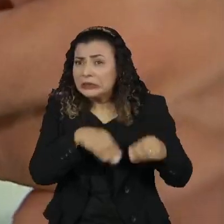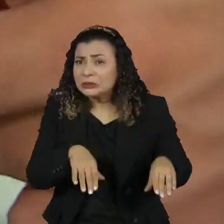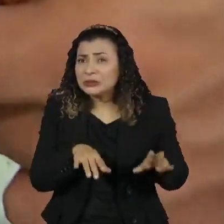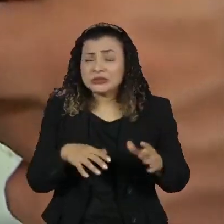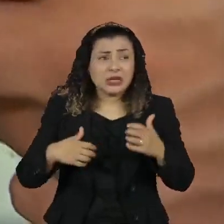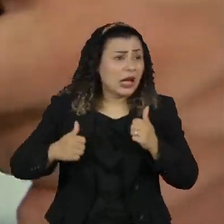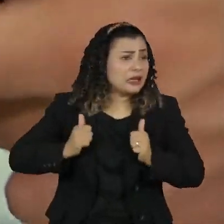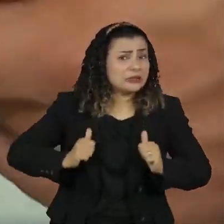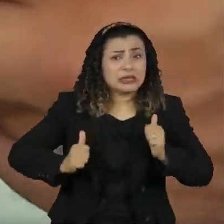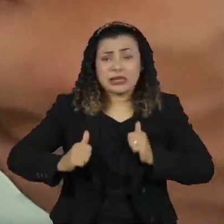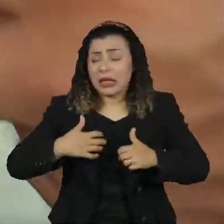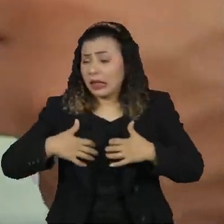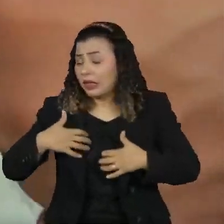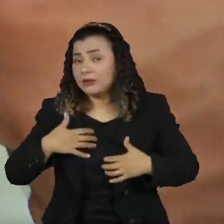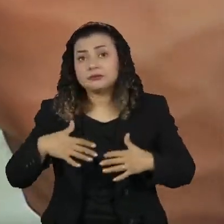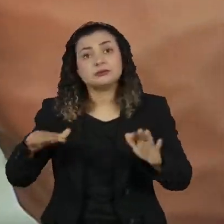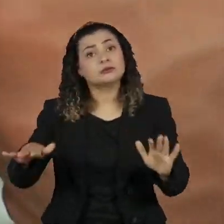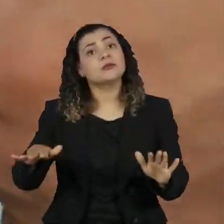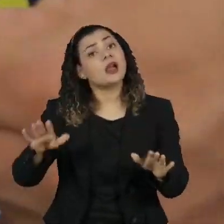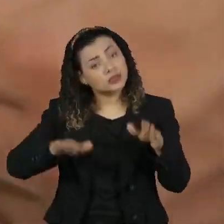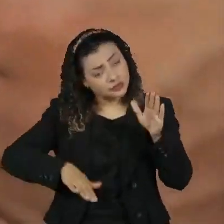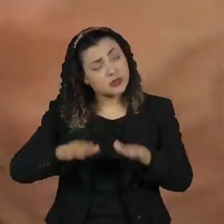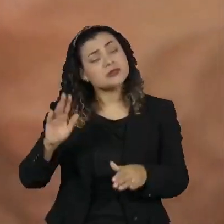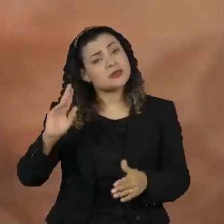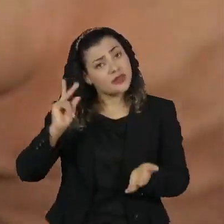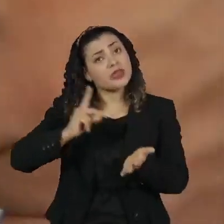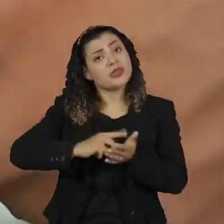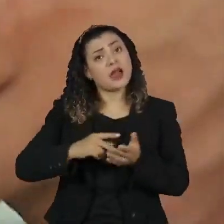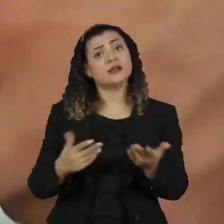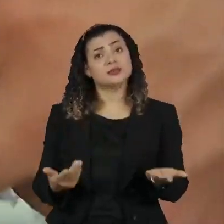ou que vem de um excesso de ansiedade que aquilo não é real dentro do paciente.